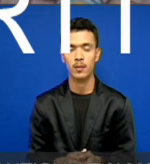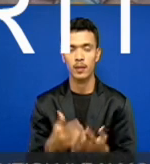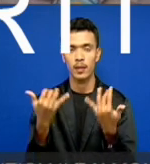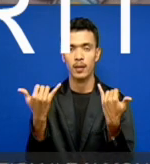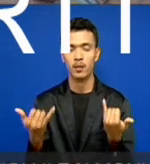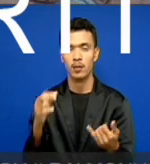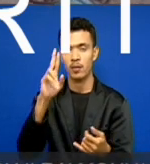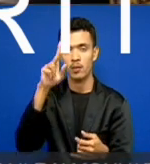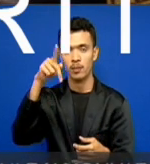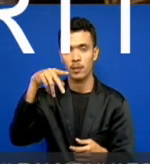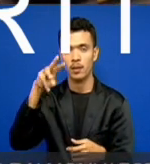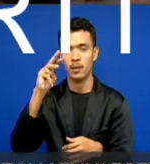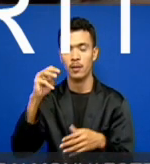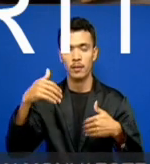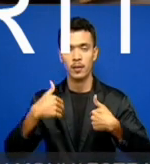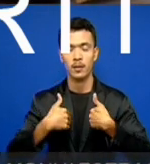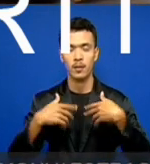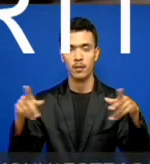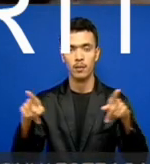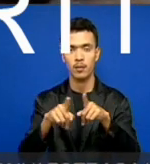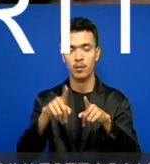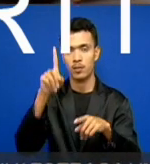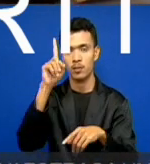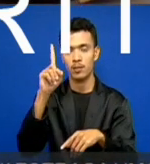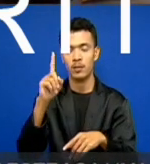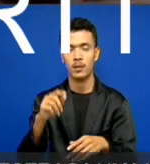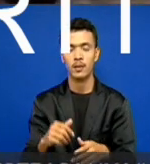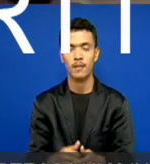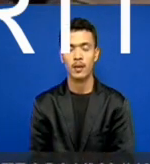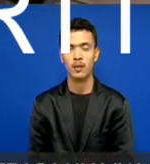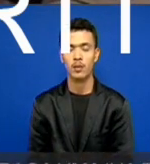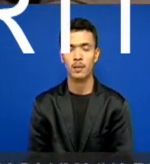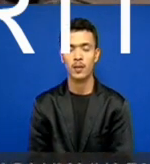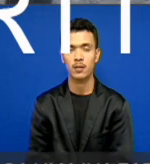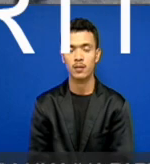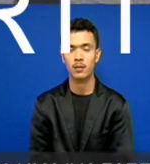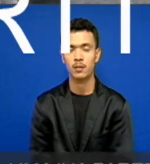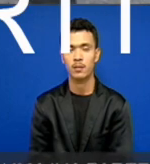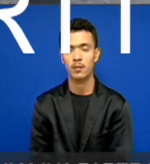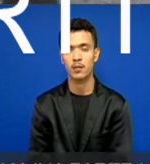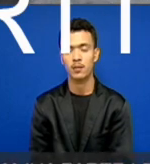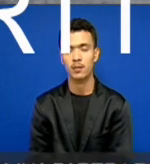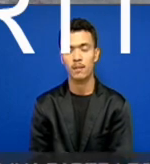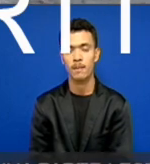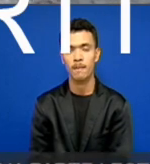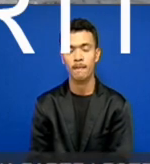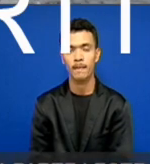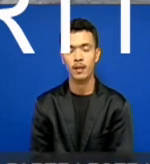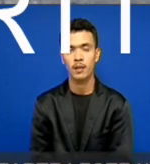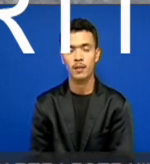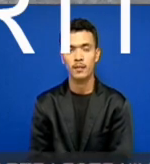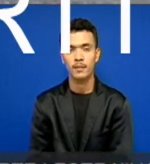Dadaune, UPM e Adet Posto Ida e Aldeia Mahata, Suku Costa, Subregião Pante Makassar. Husi Oikusi,